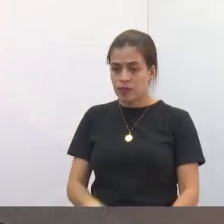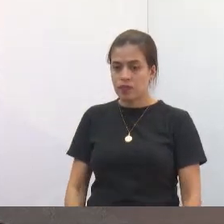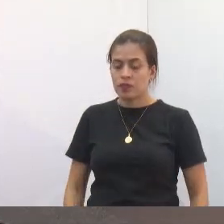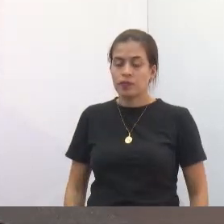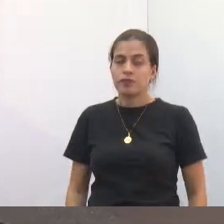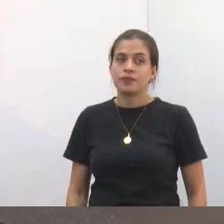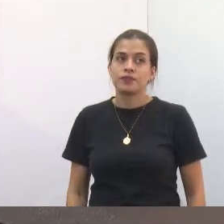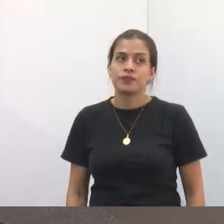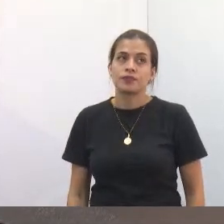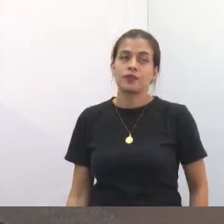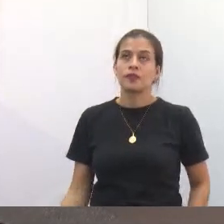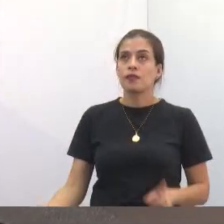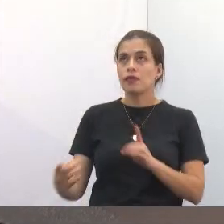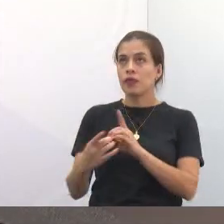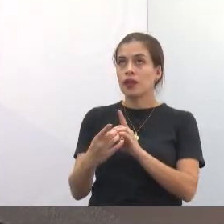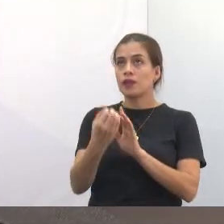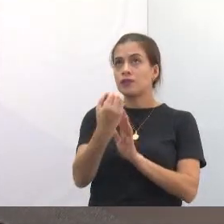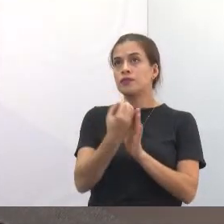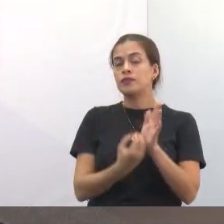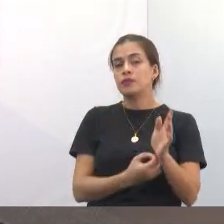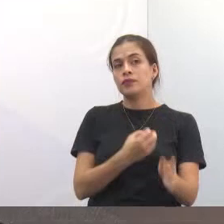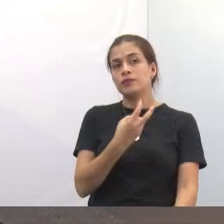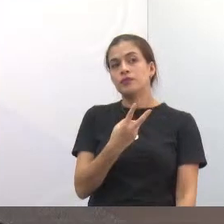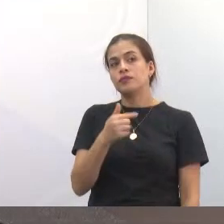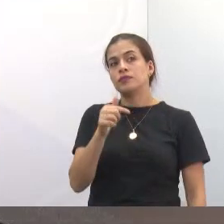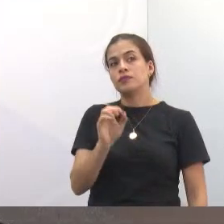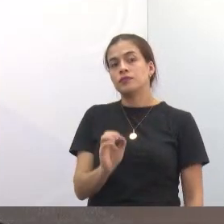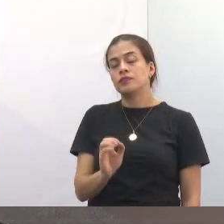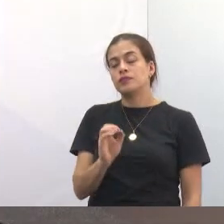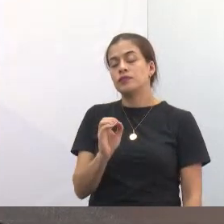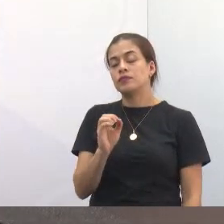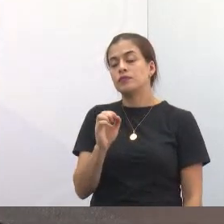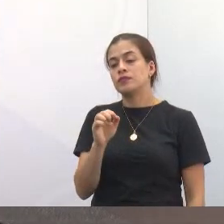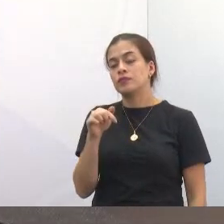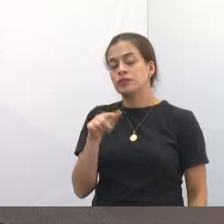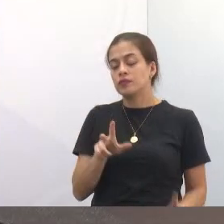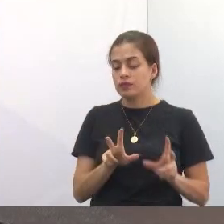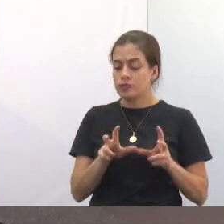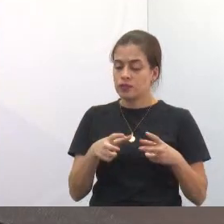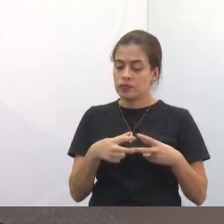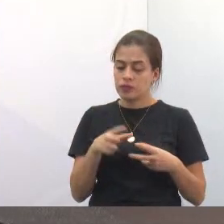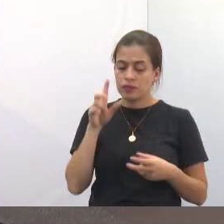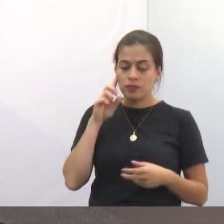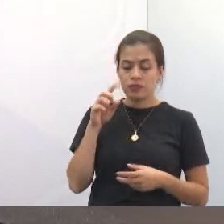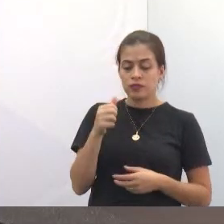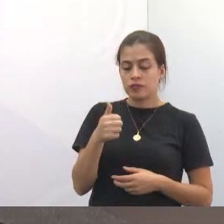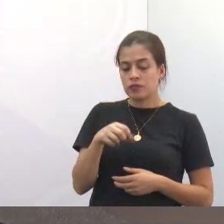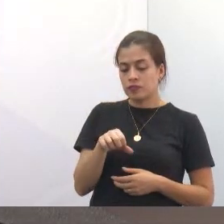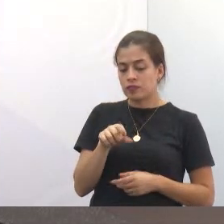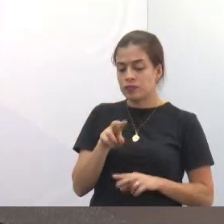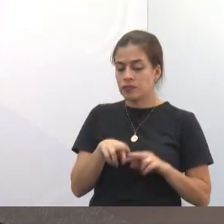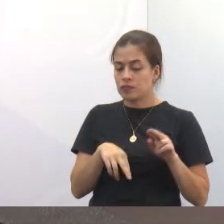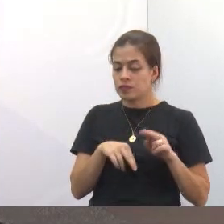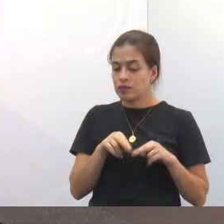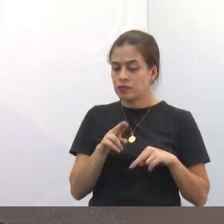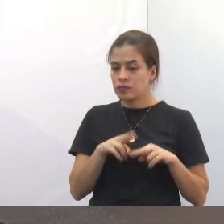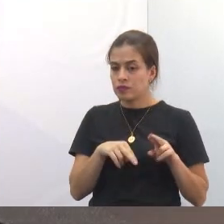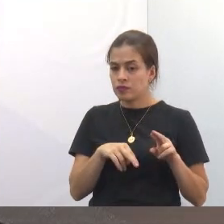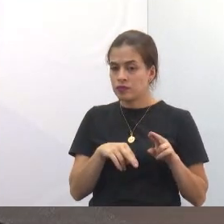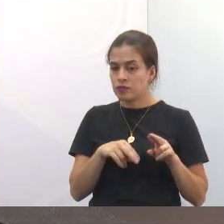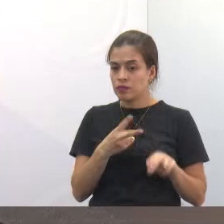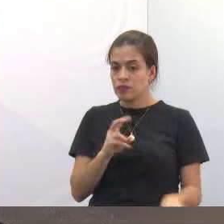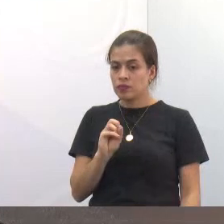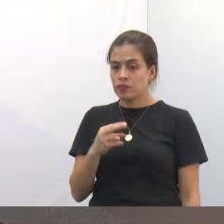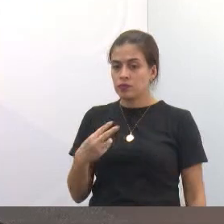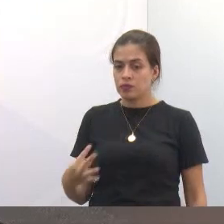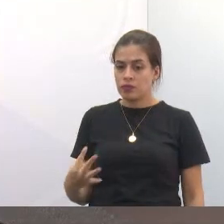Em atendimento ao ofício 270/2024 dessa Casa Legislativa, adotada em 19 de